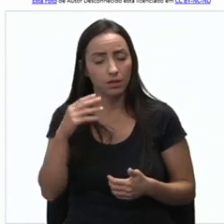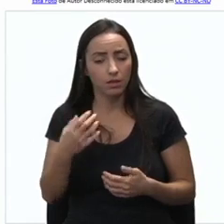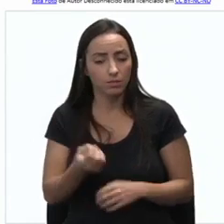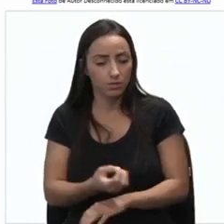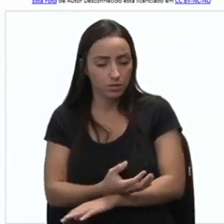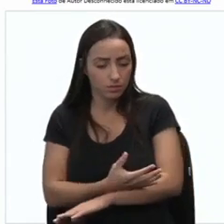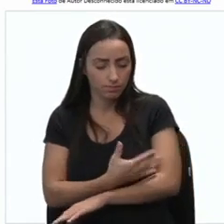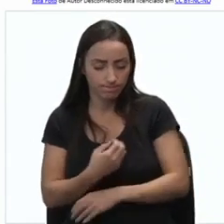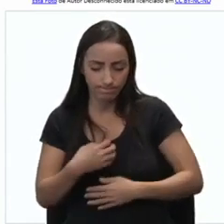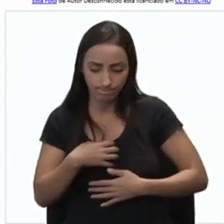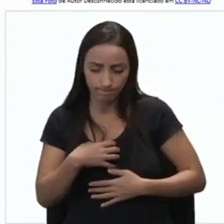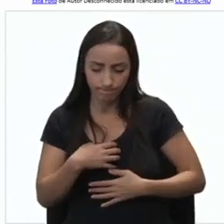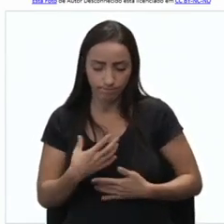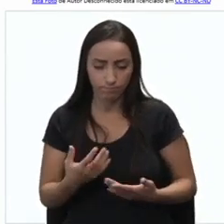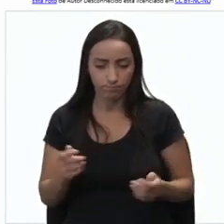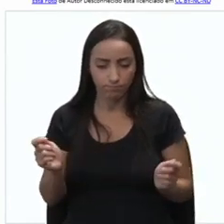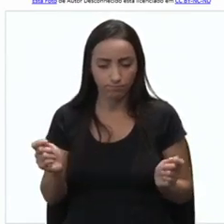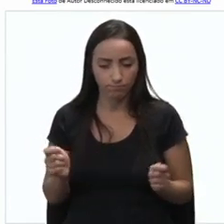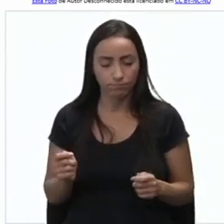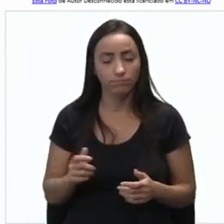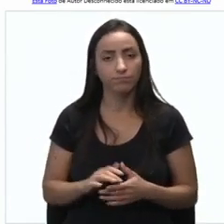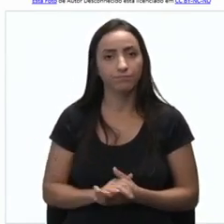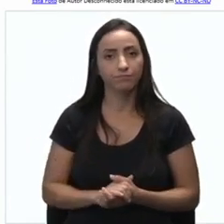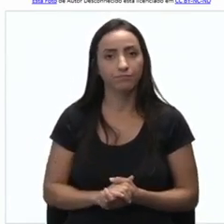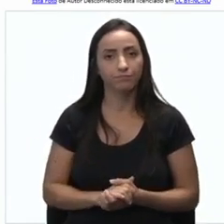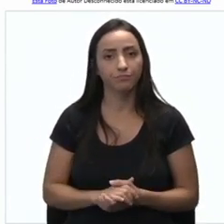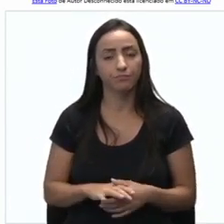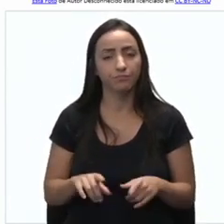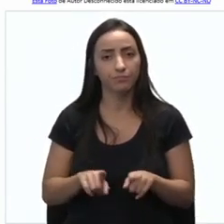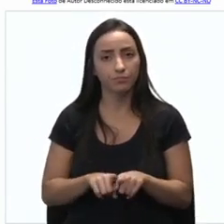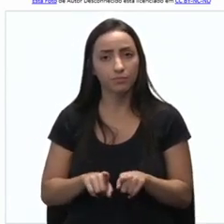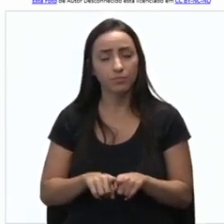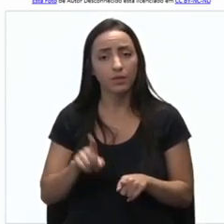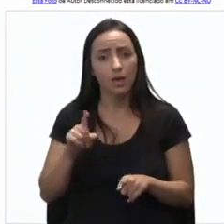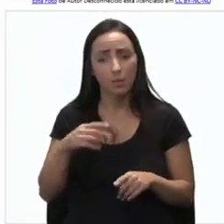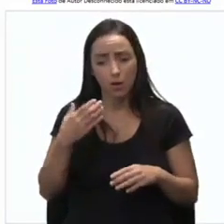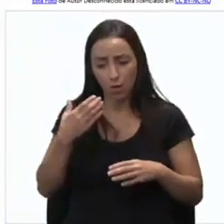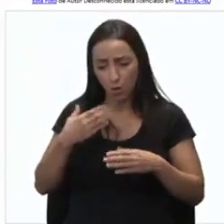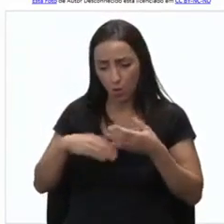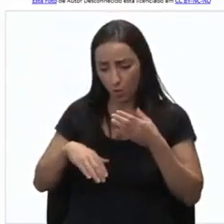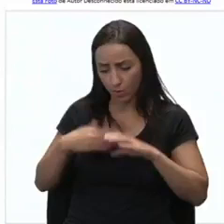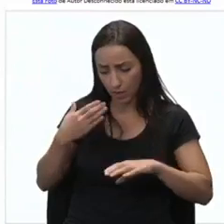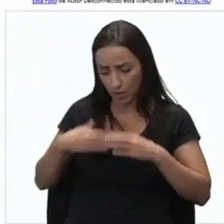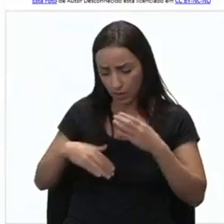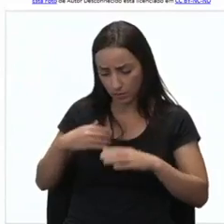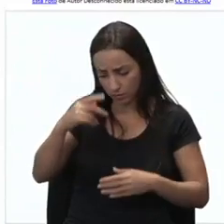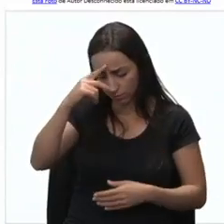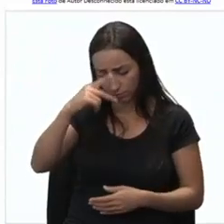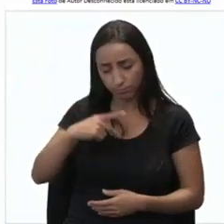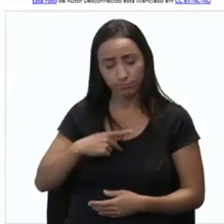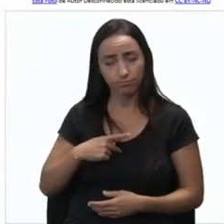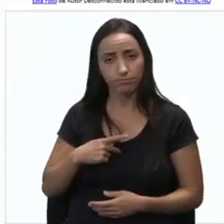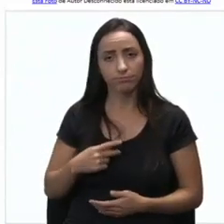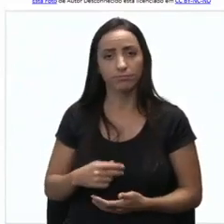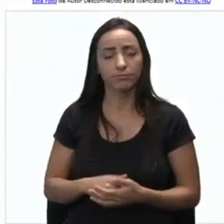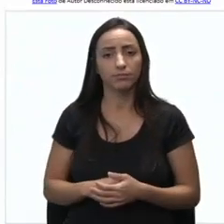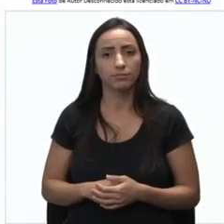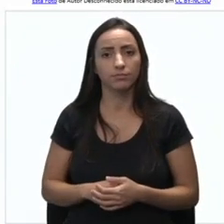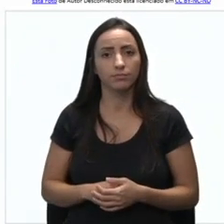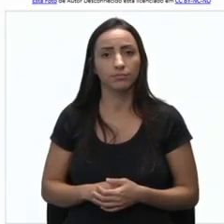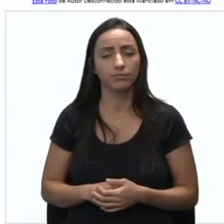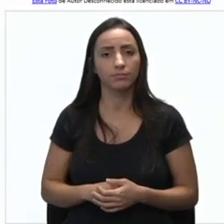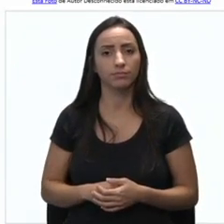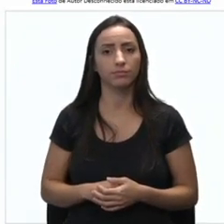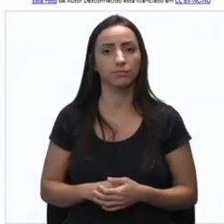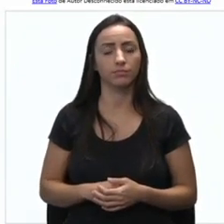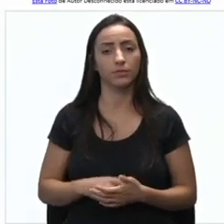próprios sentimentos, possibilitar uma comunicação consigo mesmo aí que faça o